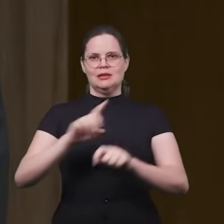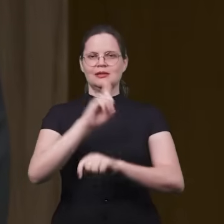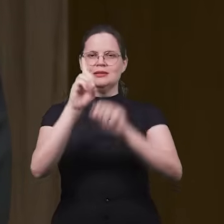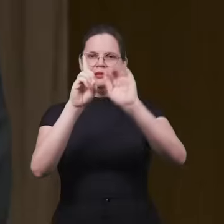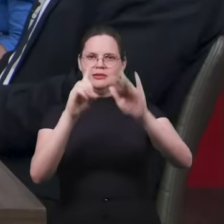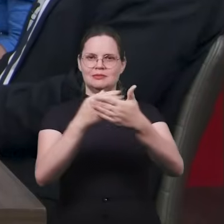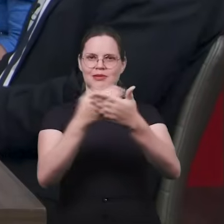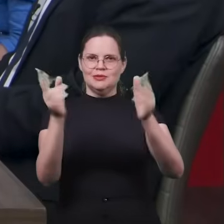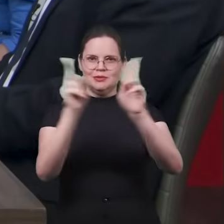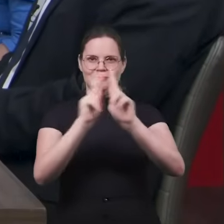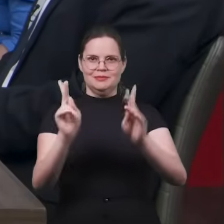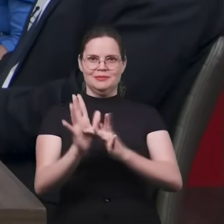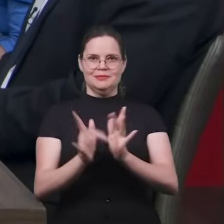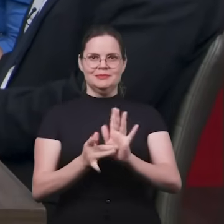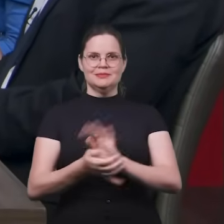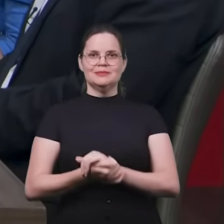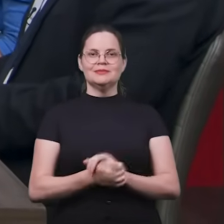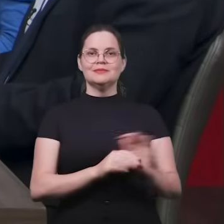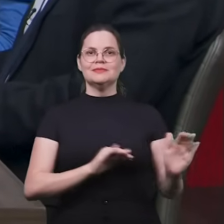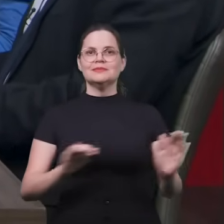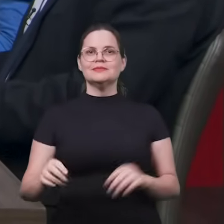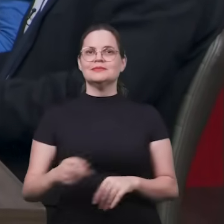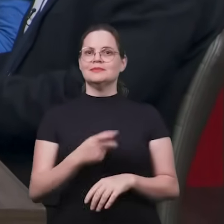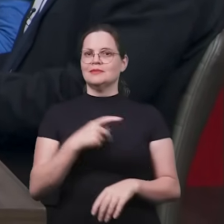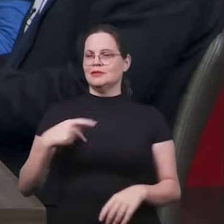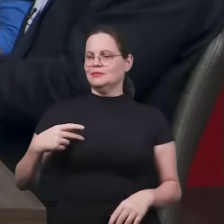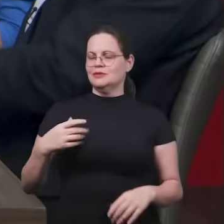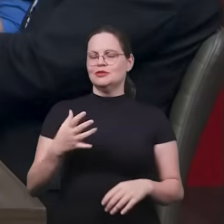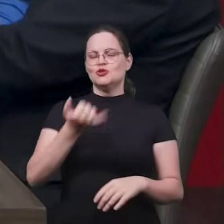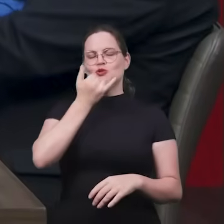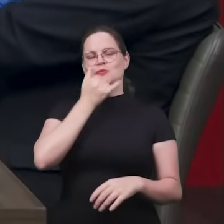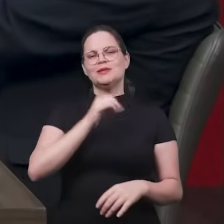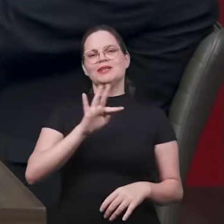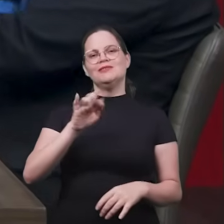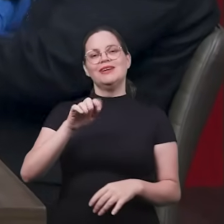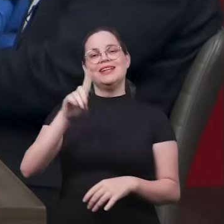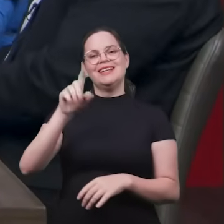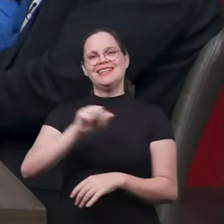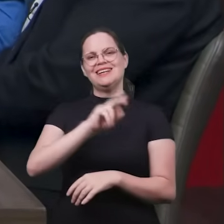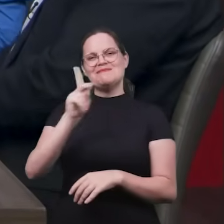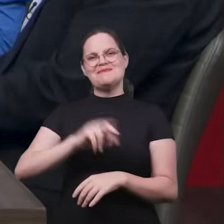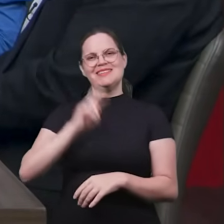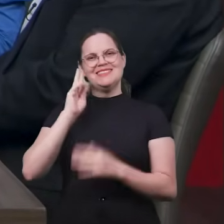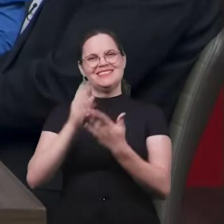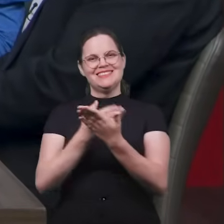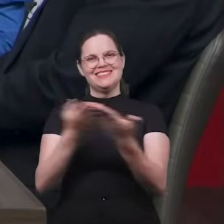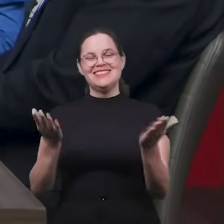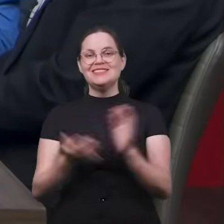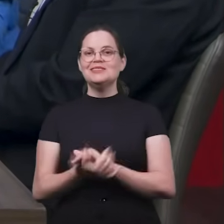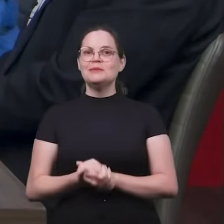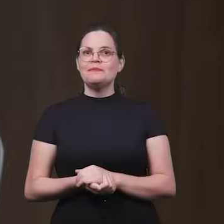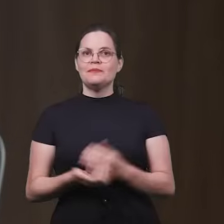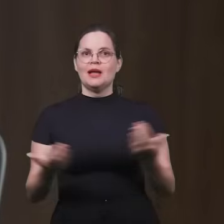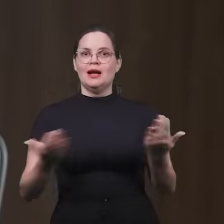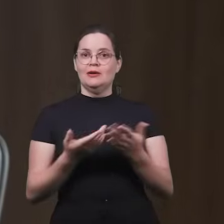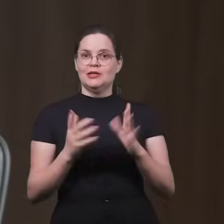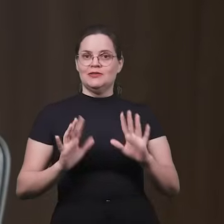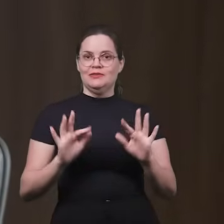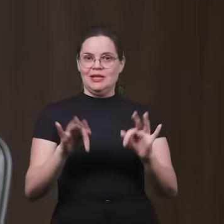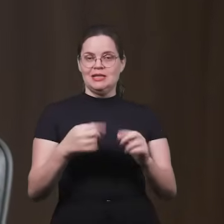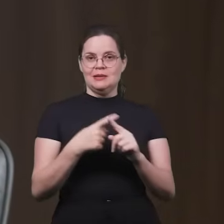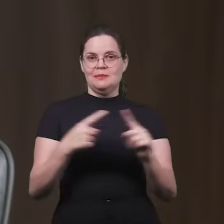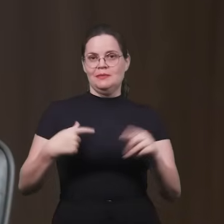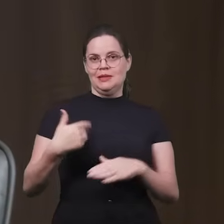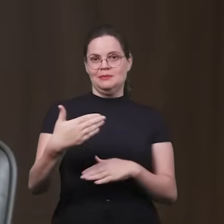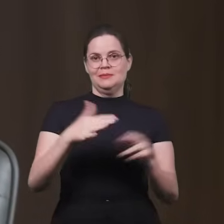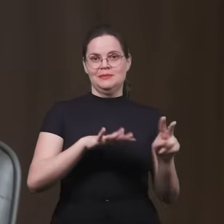abençoe a todos. Paz do Senhor. Amém. Pai do Senhor, Fernanda. Senhor, nós vamos encerrando por aqui, mas na próxima semana nós convidamos